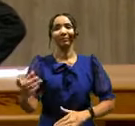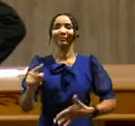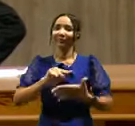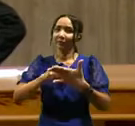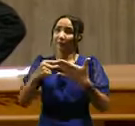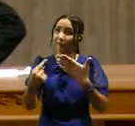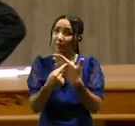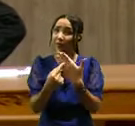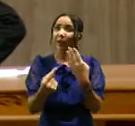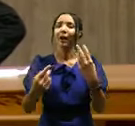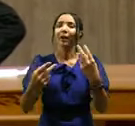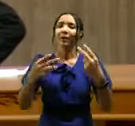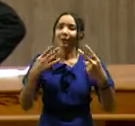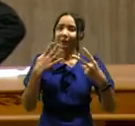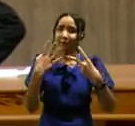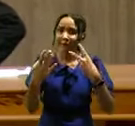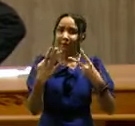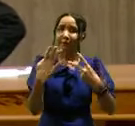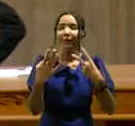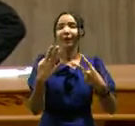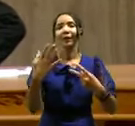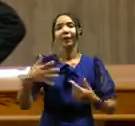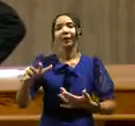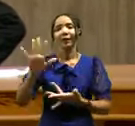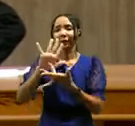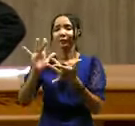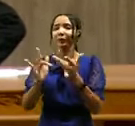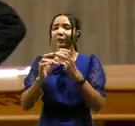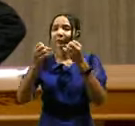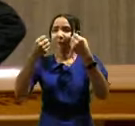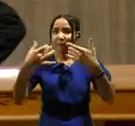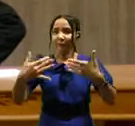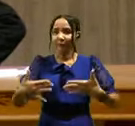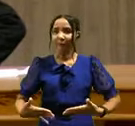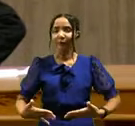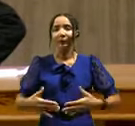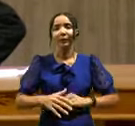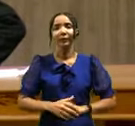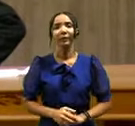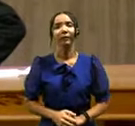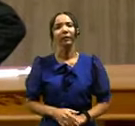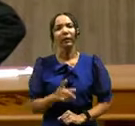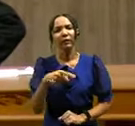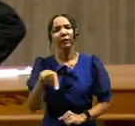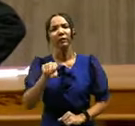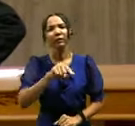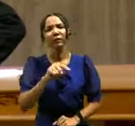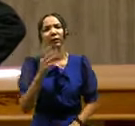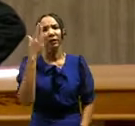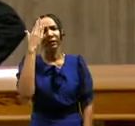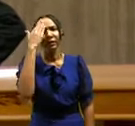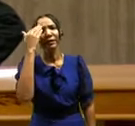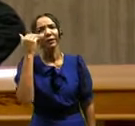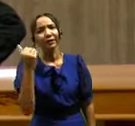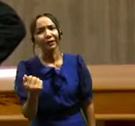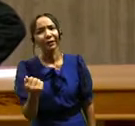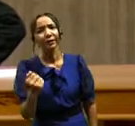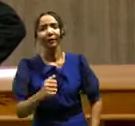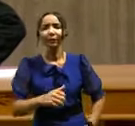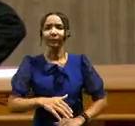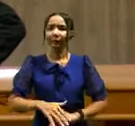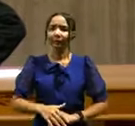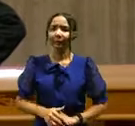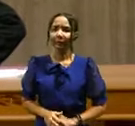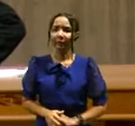isso é muito importante que eu vou falar aqui esta noite vocês sabiam que quem